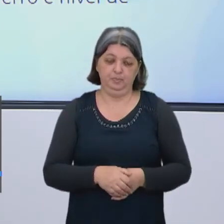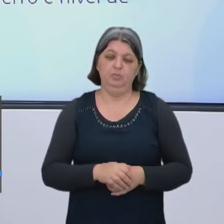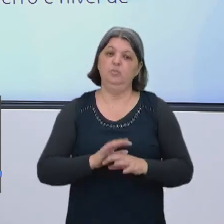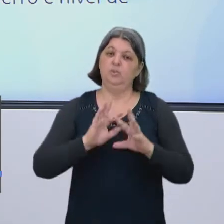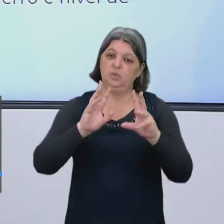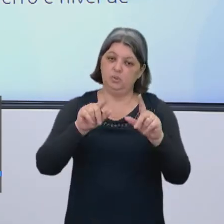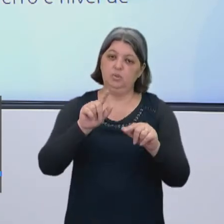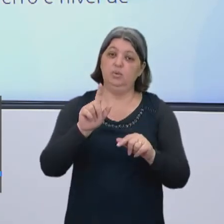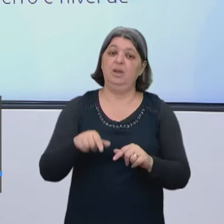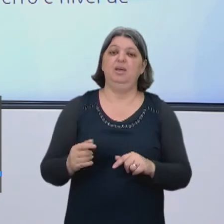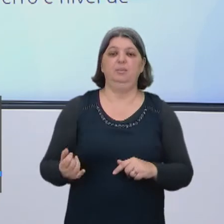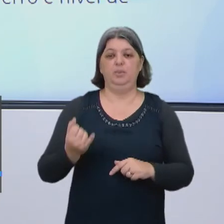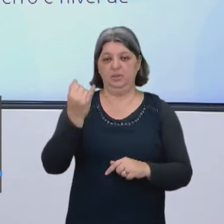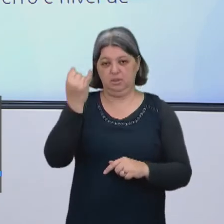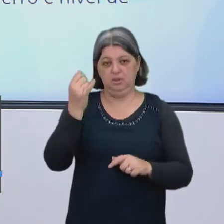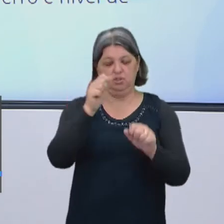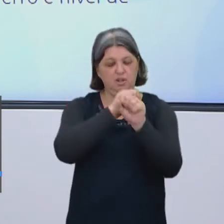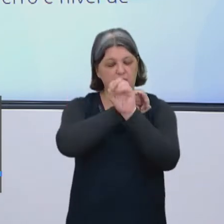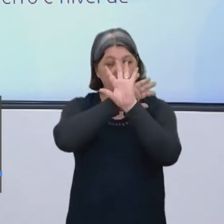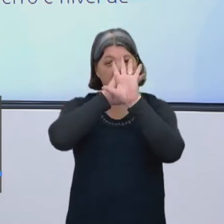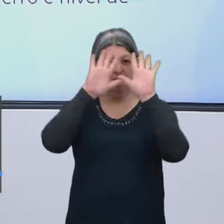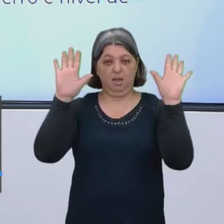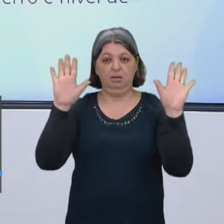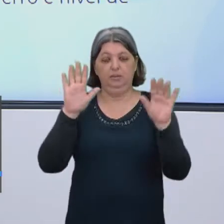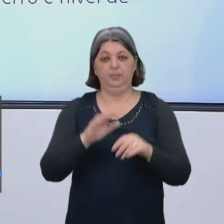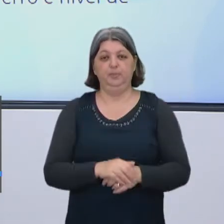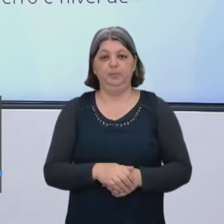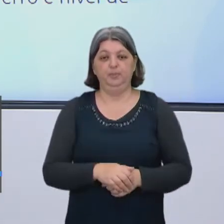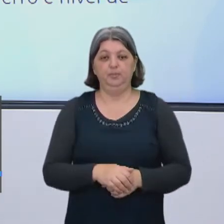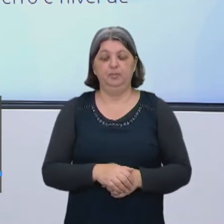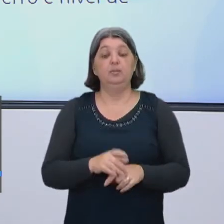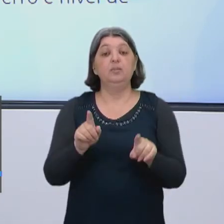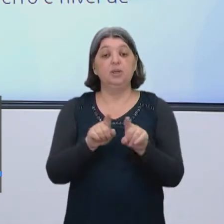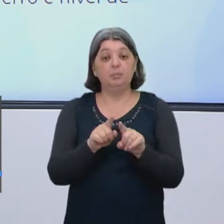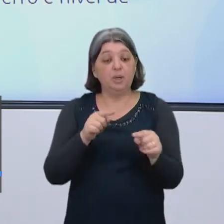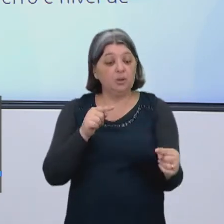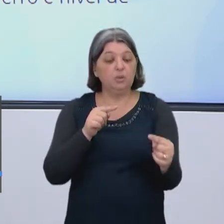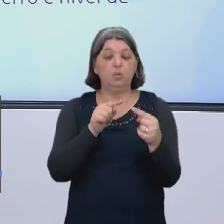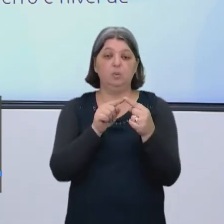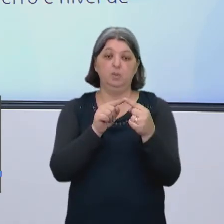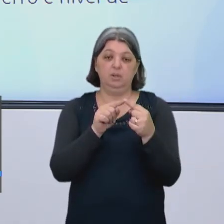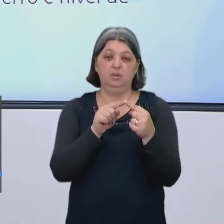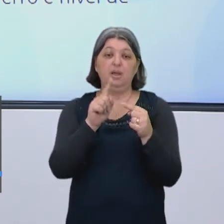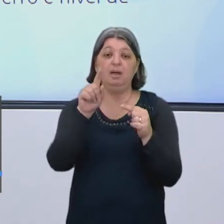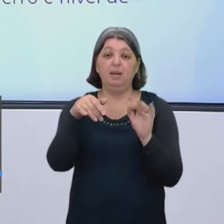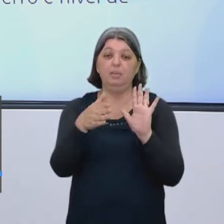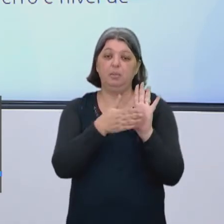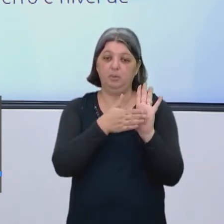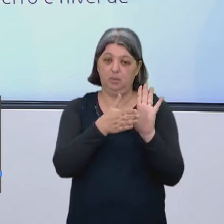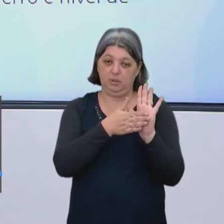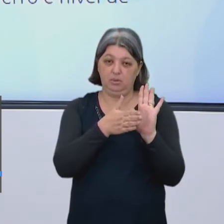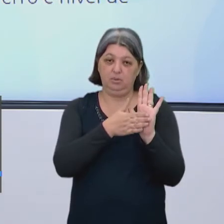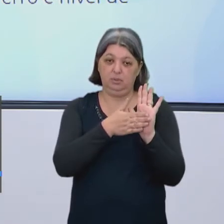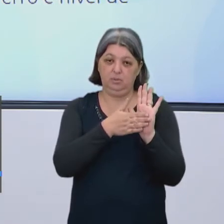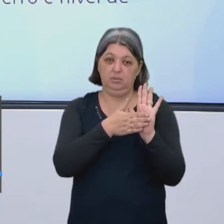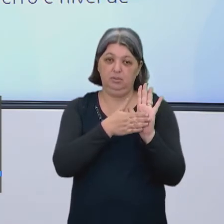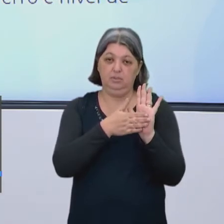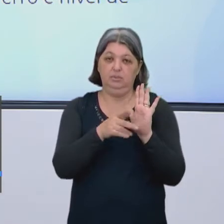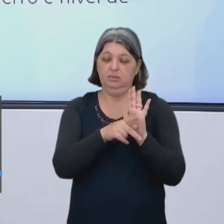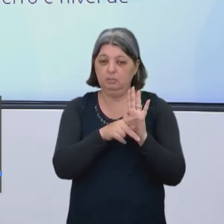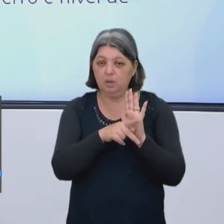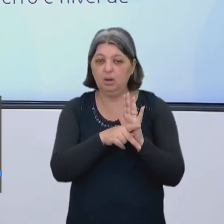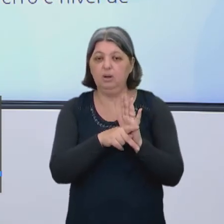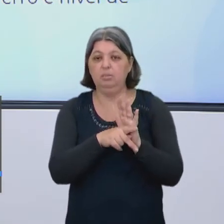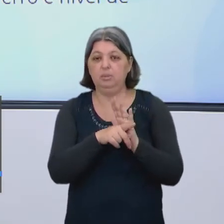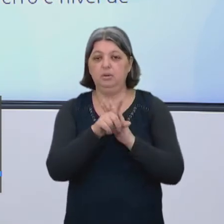muito importante, isso é muito esclarecedor e vai de encontro àquilo, né? Que é a proposta, né? Da Lei de Diretriz de